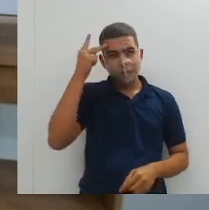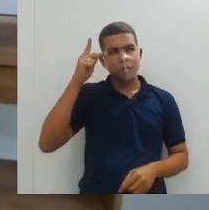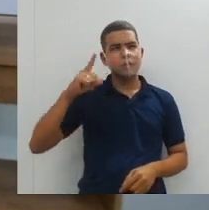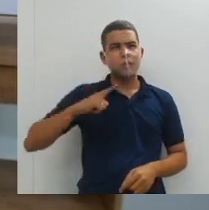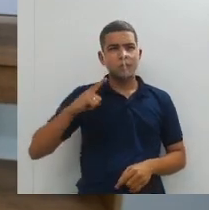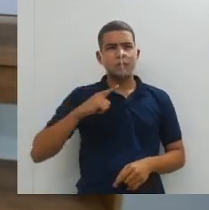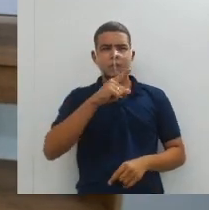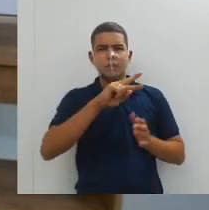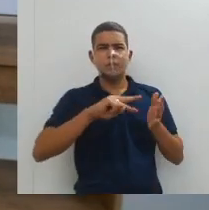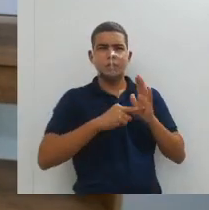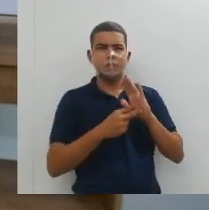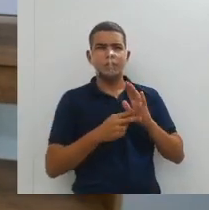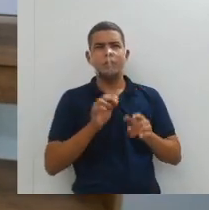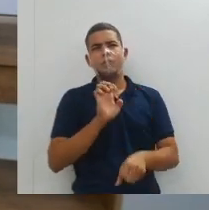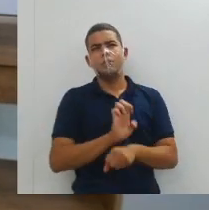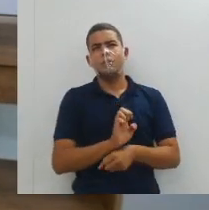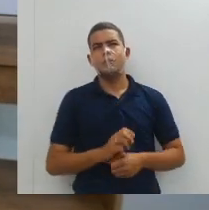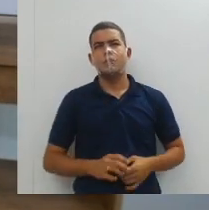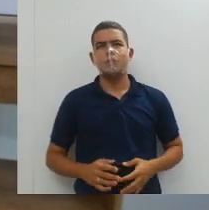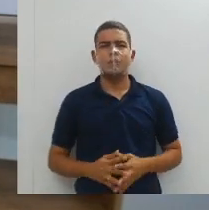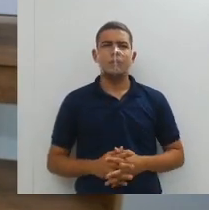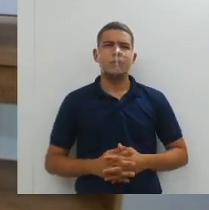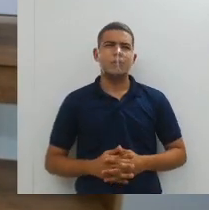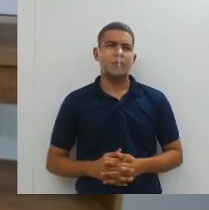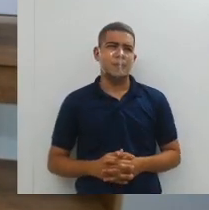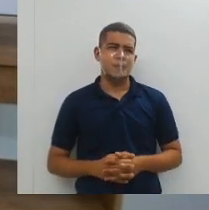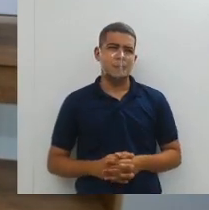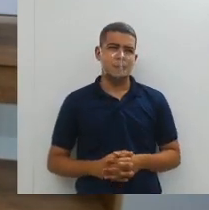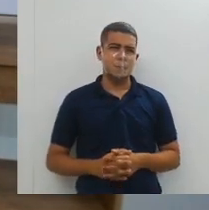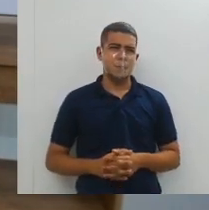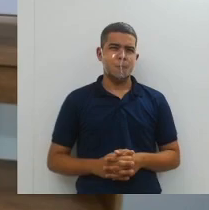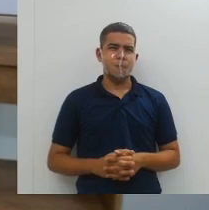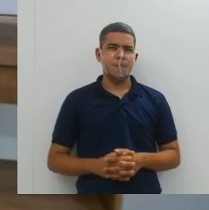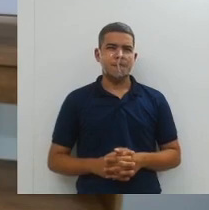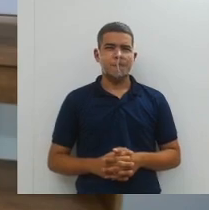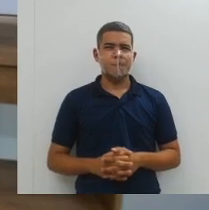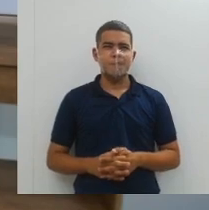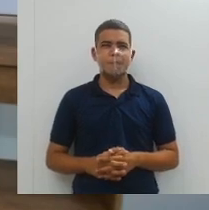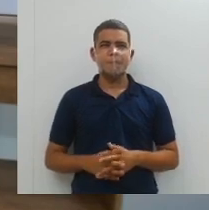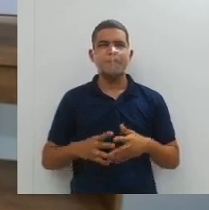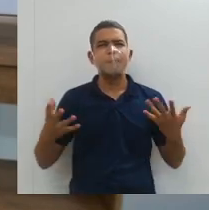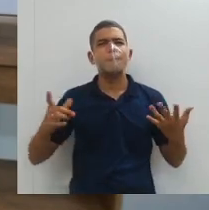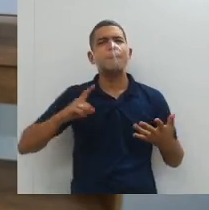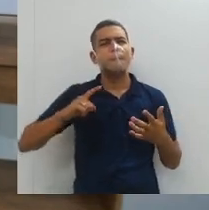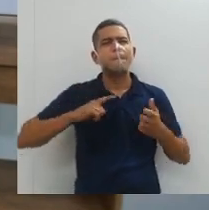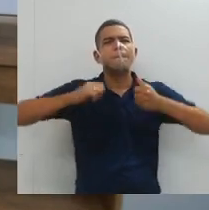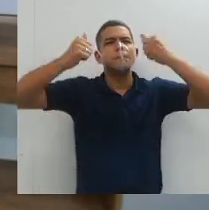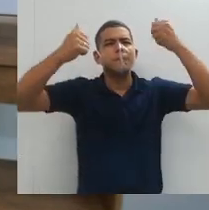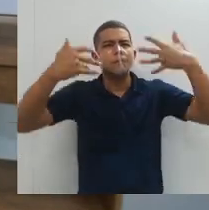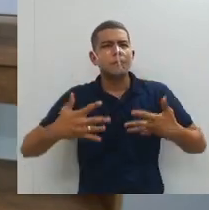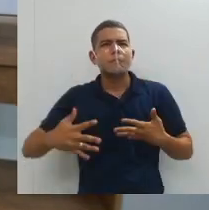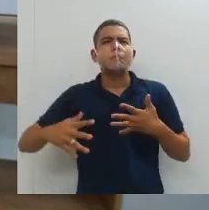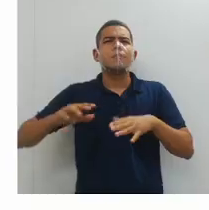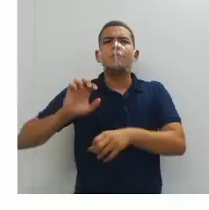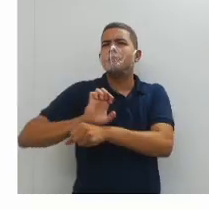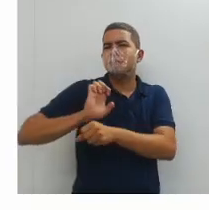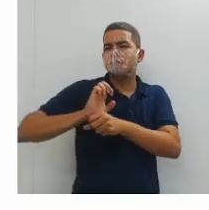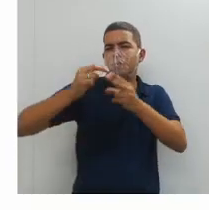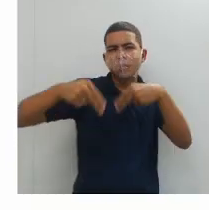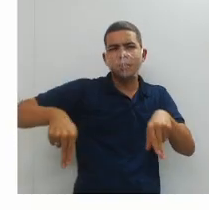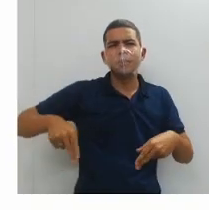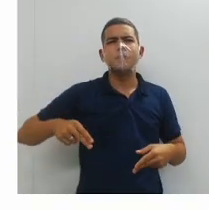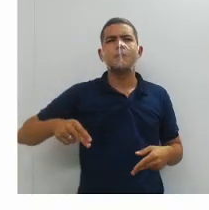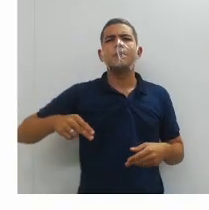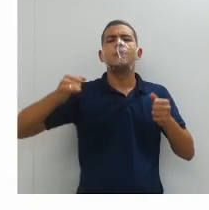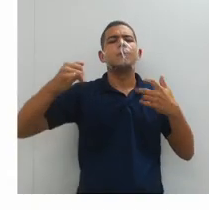ok? Continuemos. Então, lá em sua obra, quando ele fala do estado de natureza,